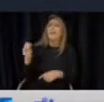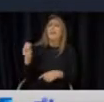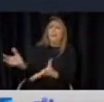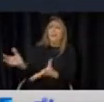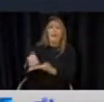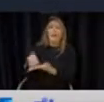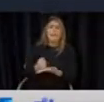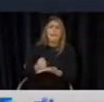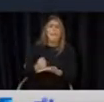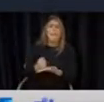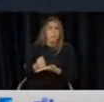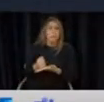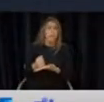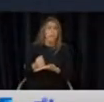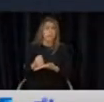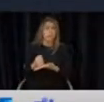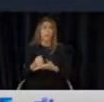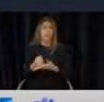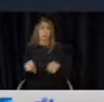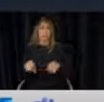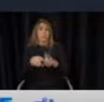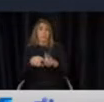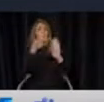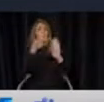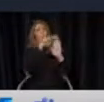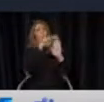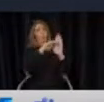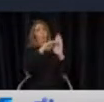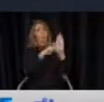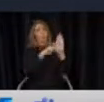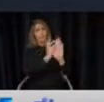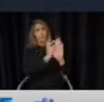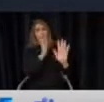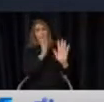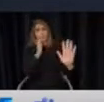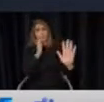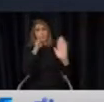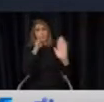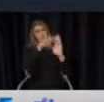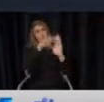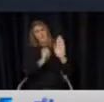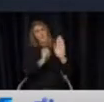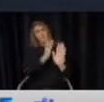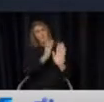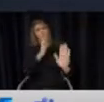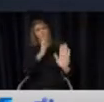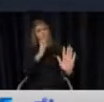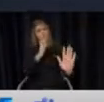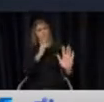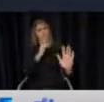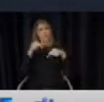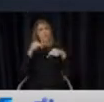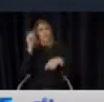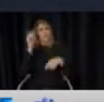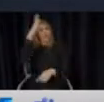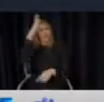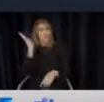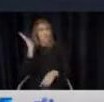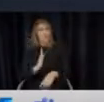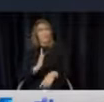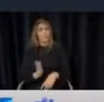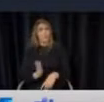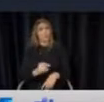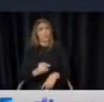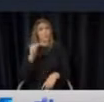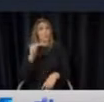técnico único, que é a lista de espera para transplante, que aqui no Brasil existe essa portaria falando sobre o